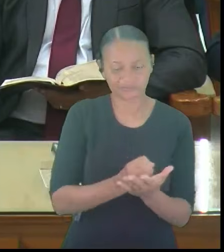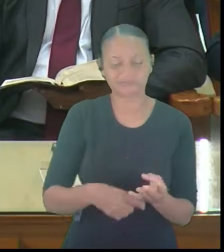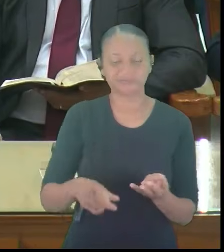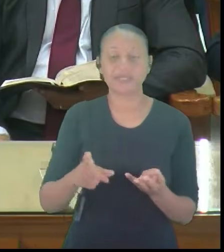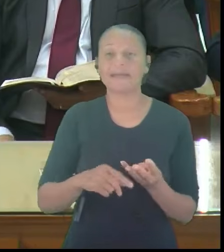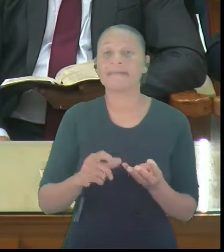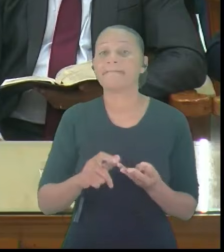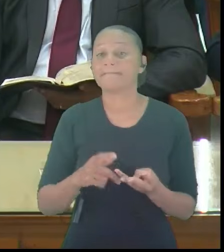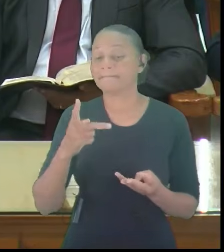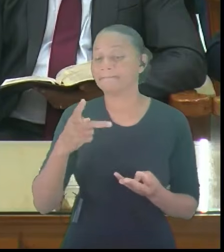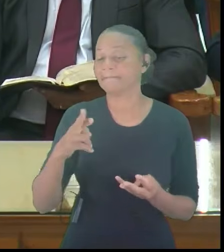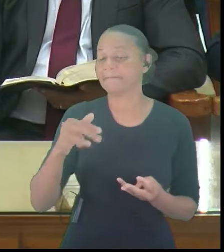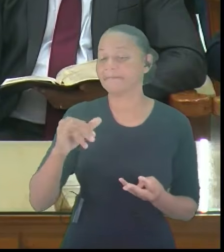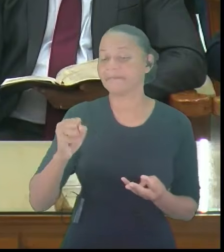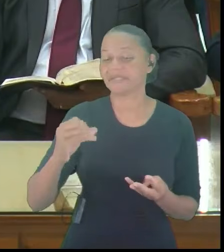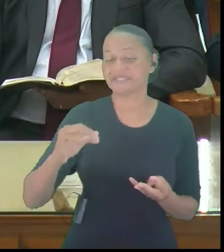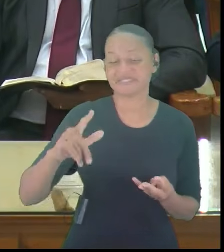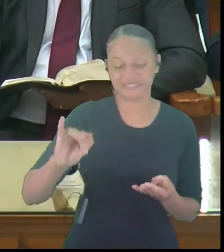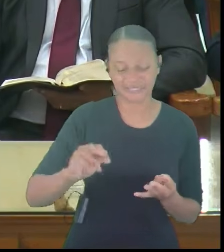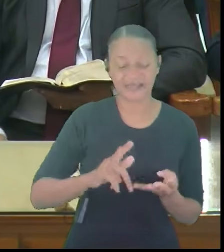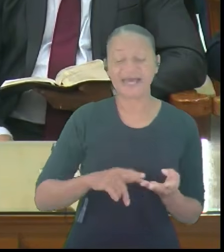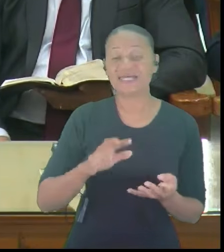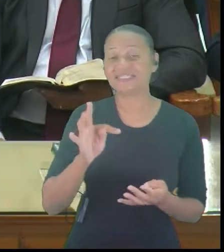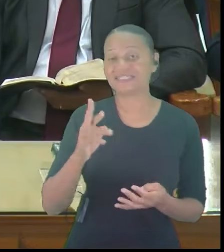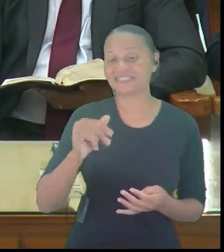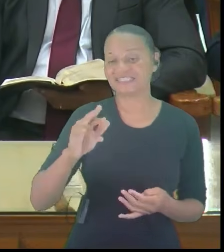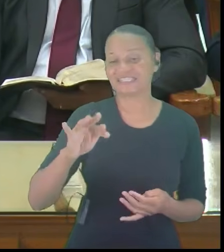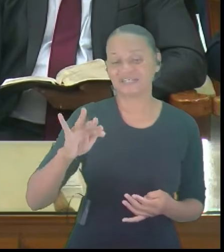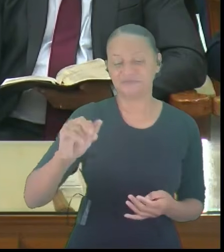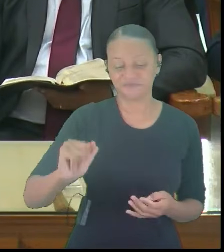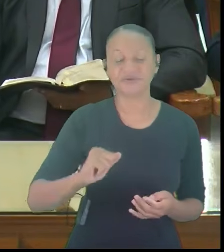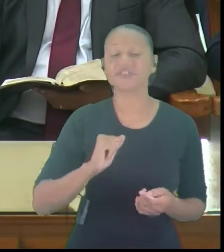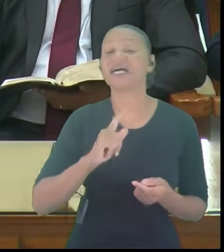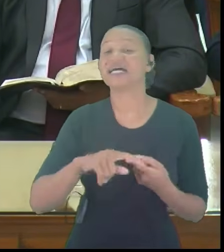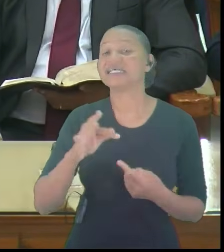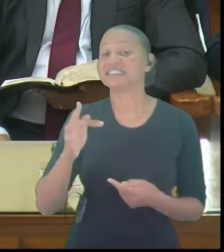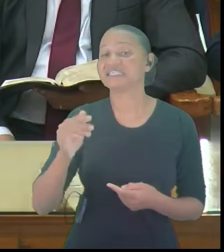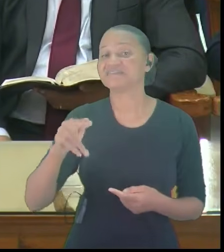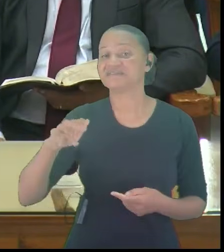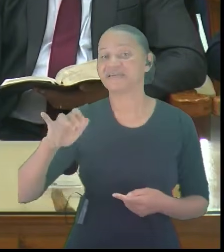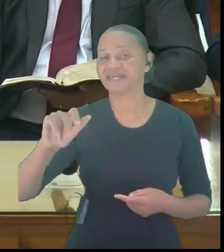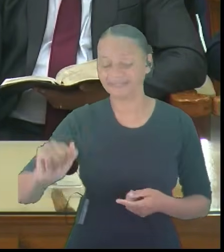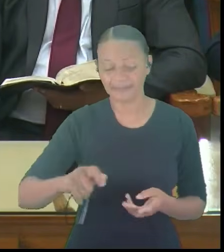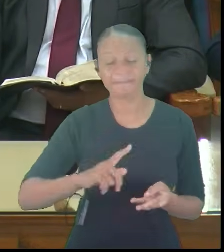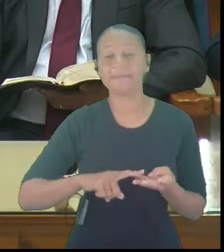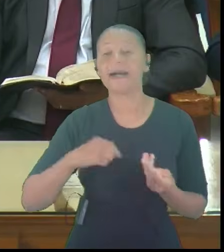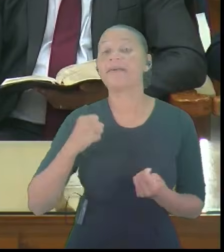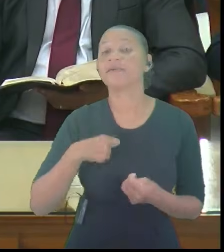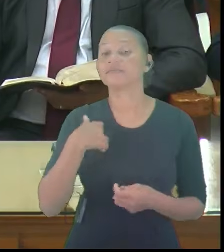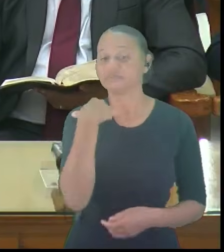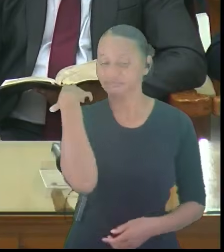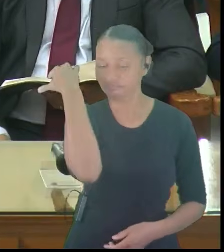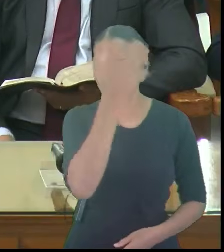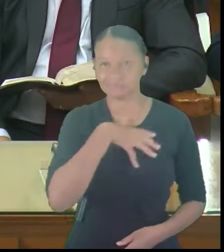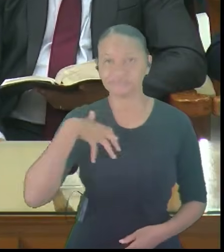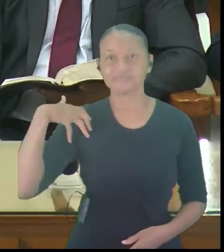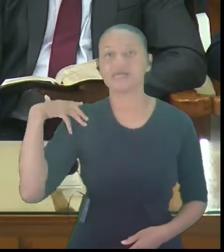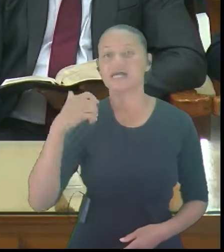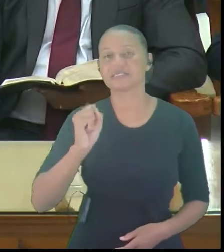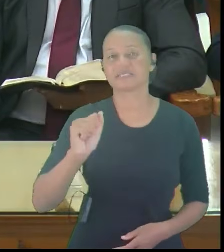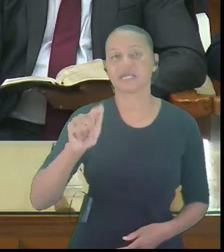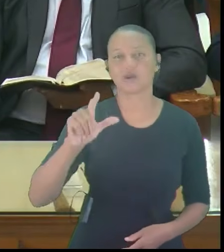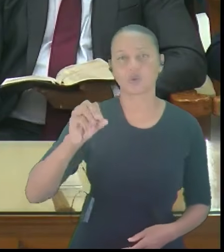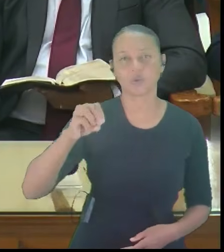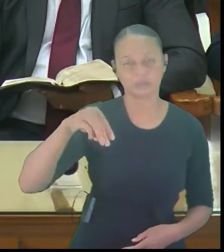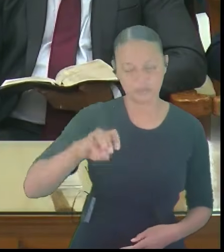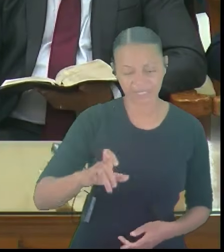de Priscila, a Bíblia fala de Trifena, a Bíblia fala de Trifosa, a Bíblia fala de Maria Madalena, a Bíblia fala de Salomé, a Bíblia